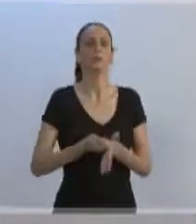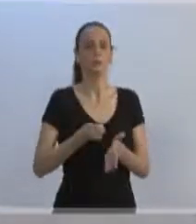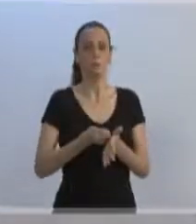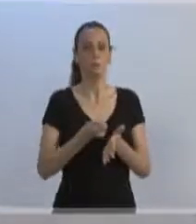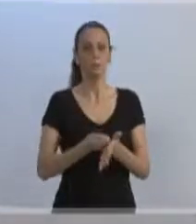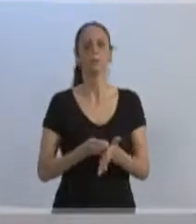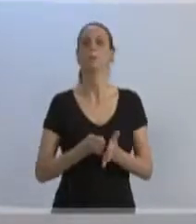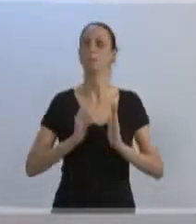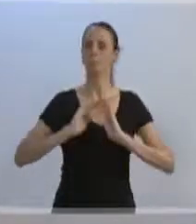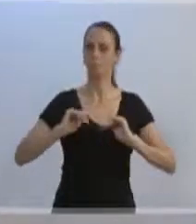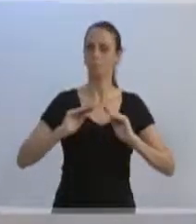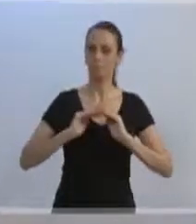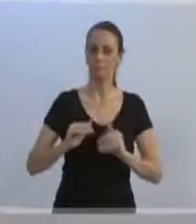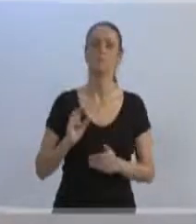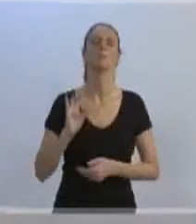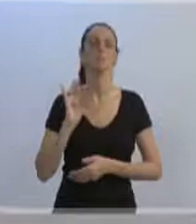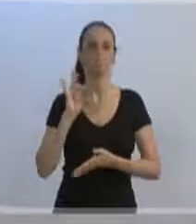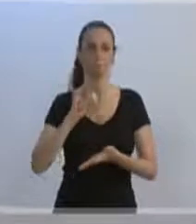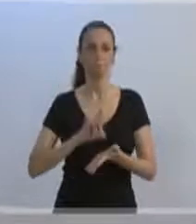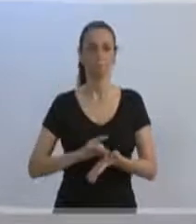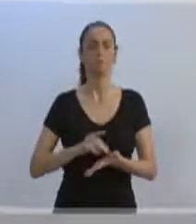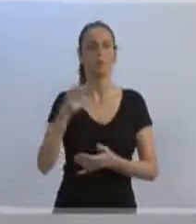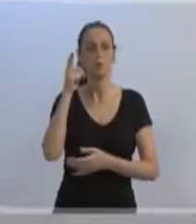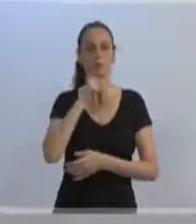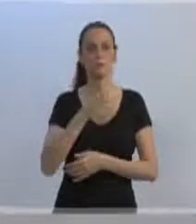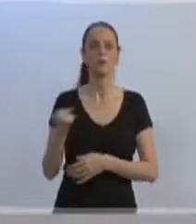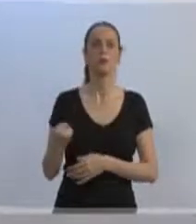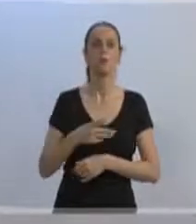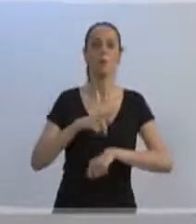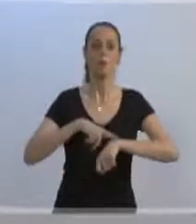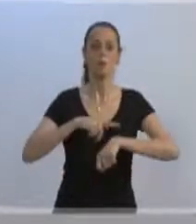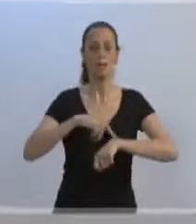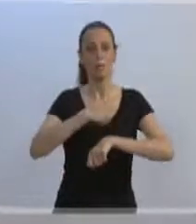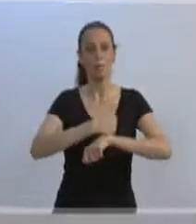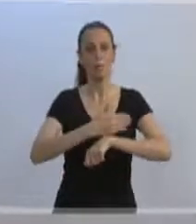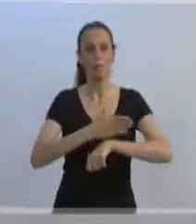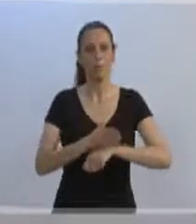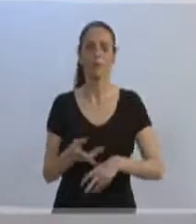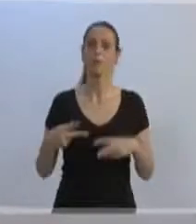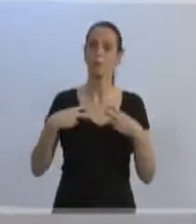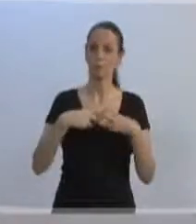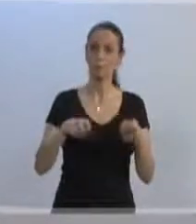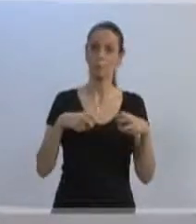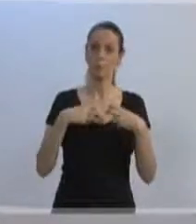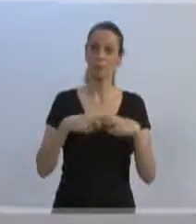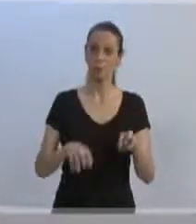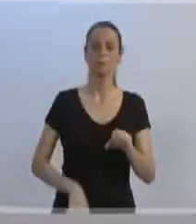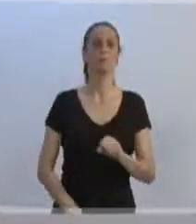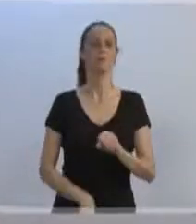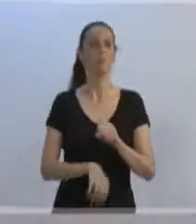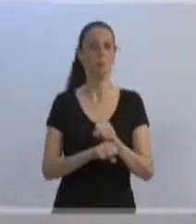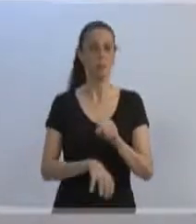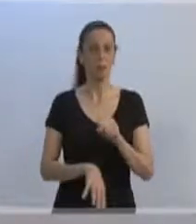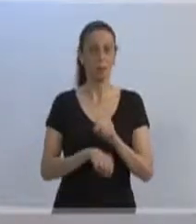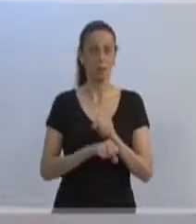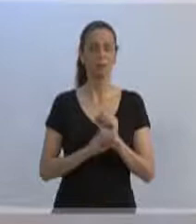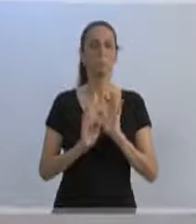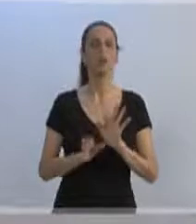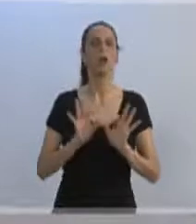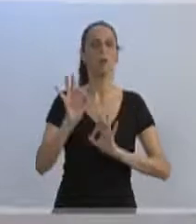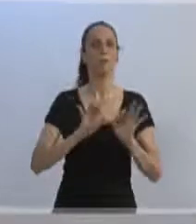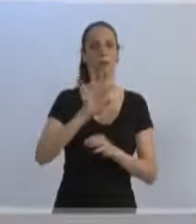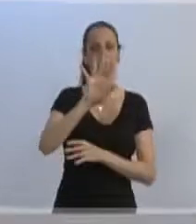como ela reivindicou que fosse instalado novos horários de hoje naquela localidade é o ceteb fez uma planilha